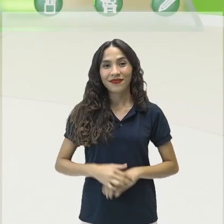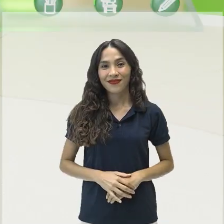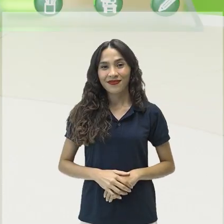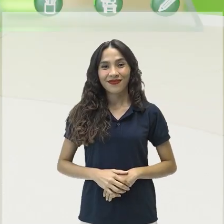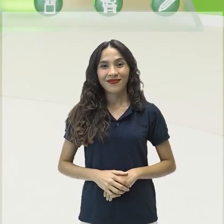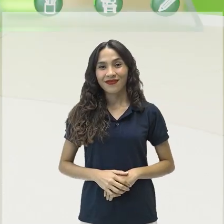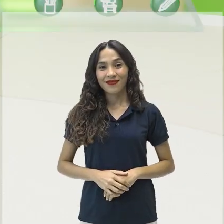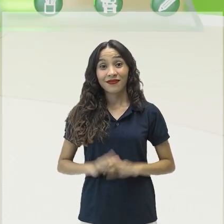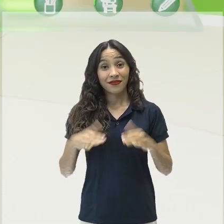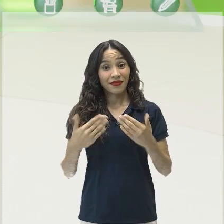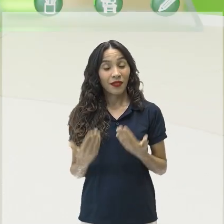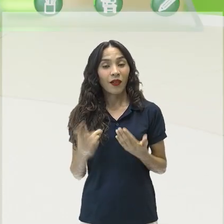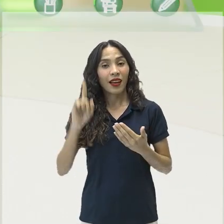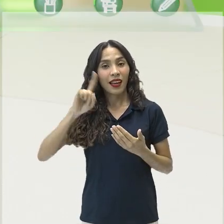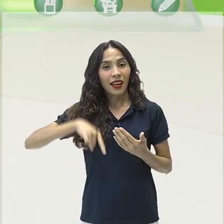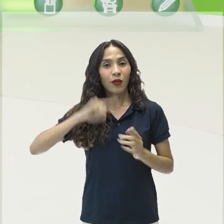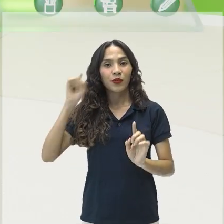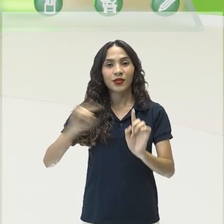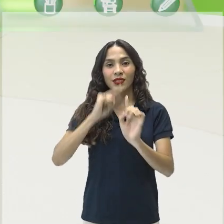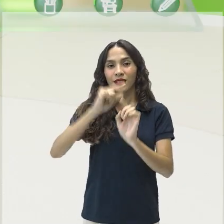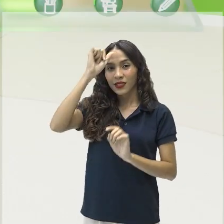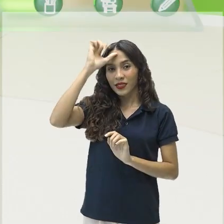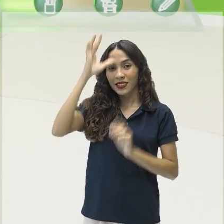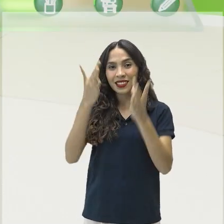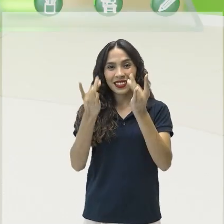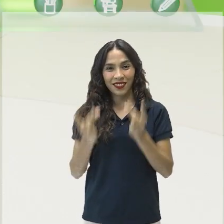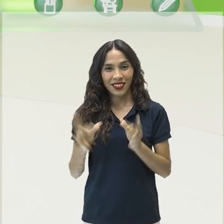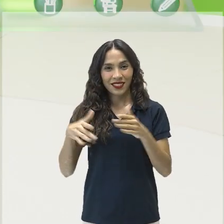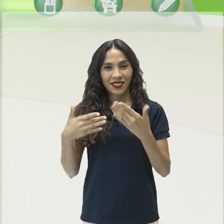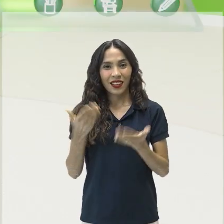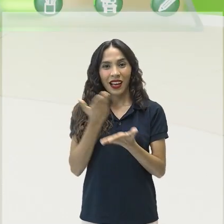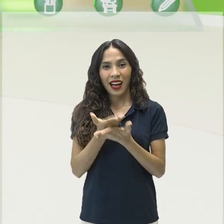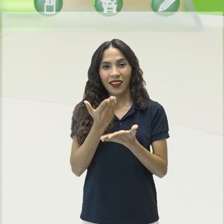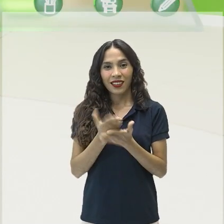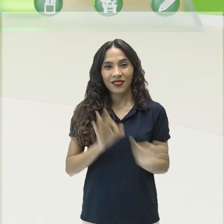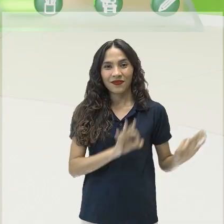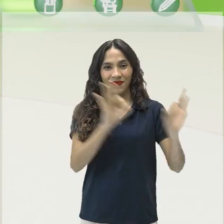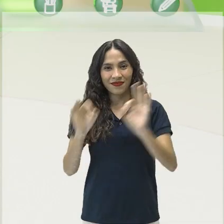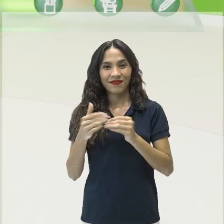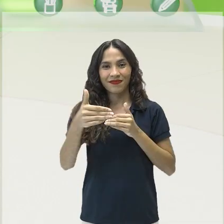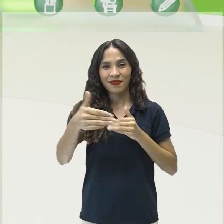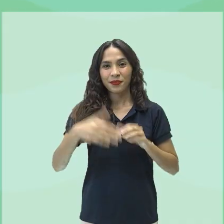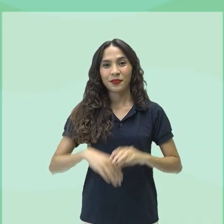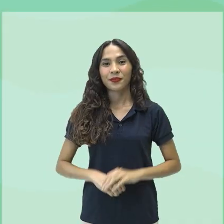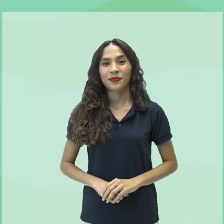antropológica. Então, esse é o objeto de conhecimento e detalhamento da aula que irá começar agora.